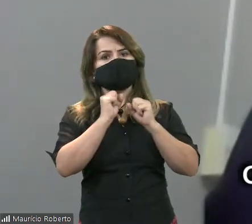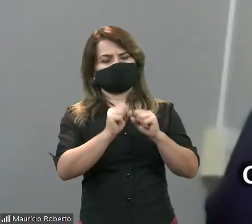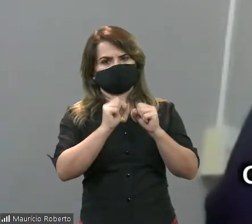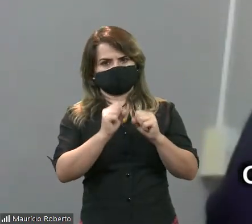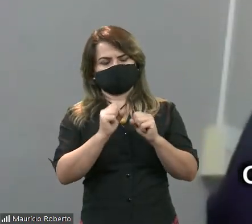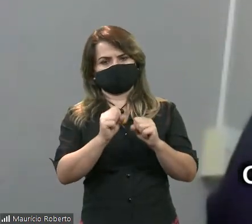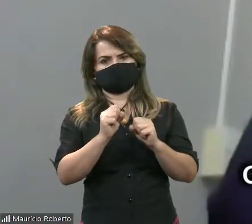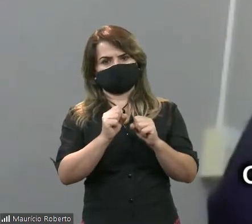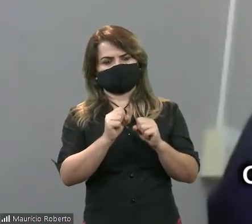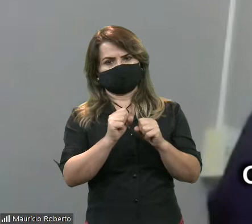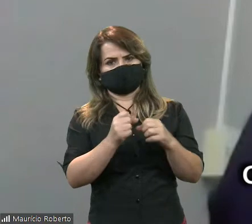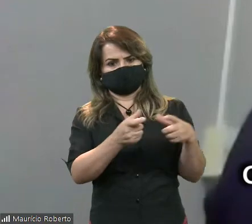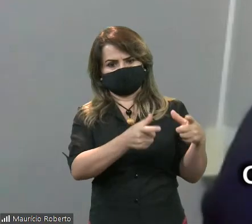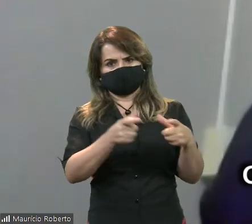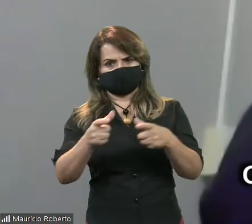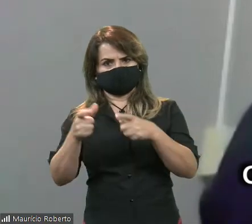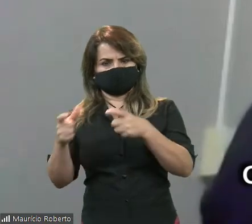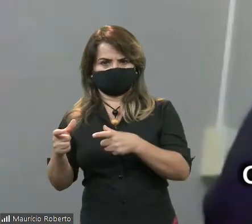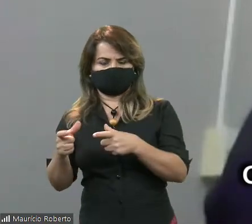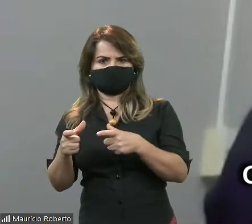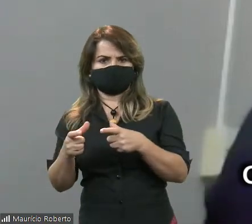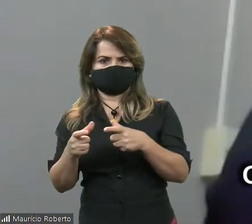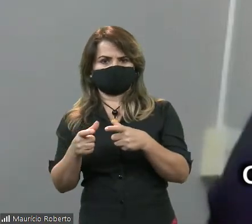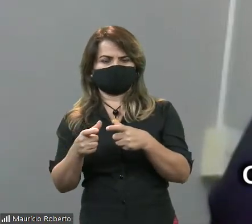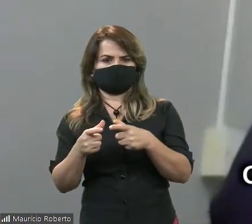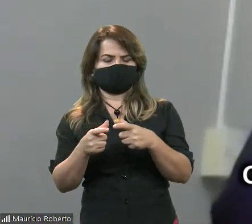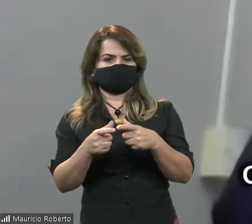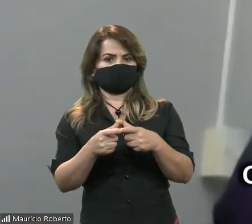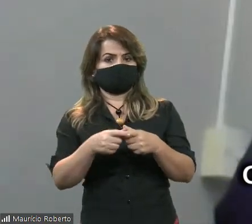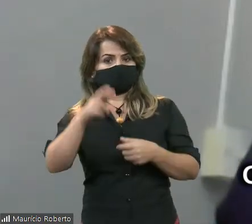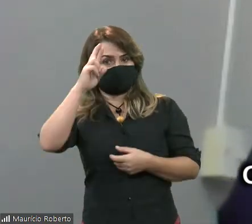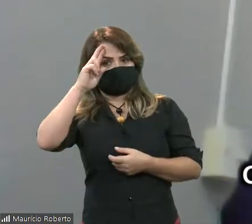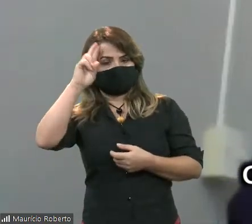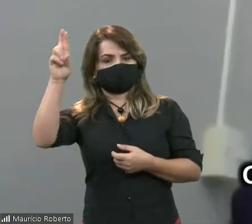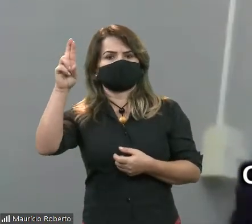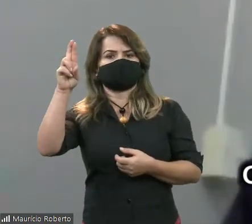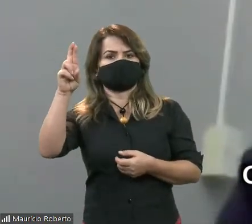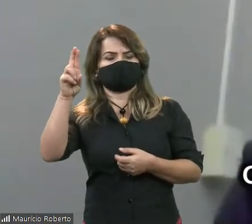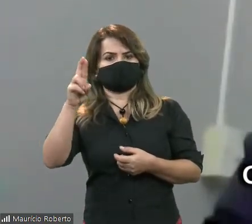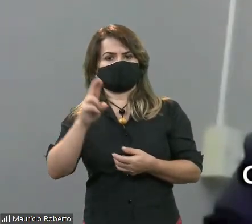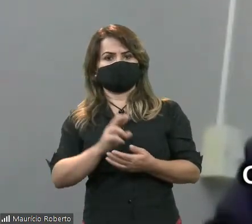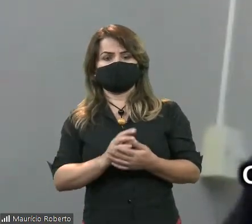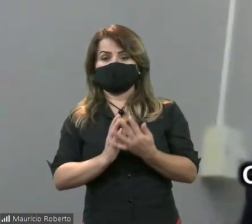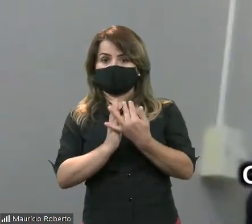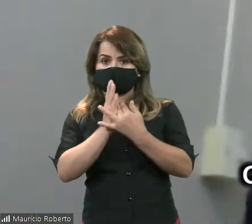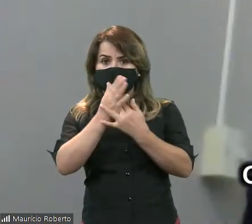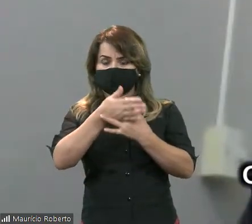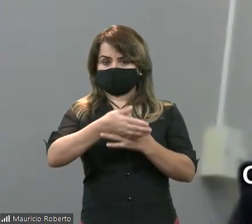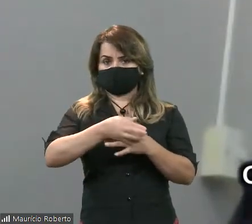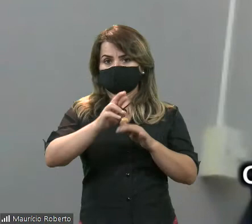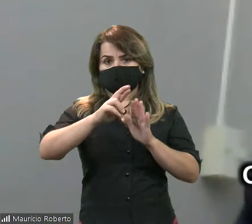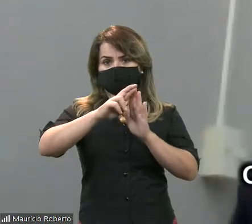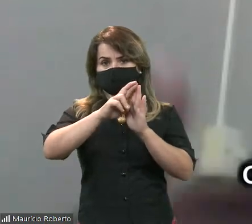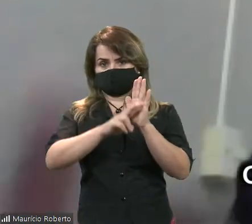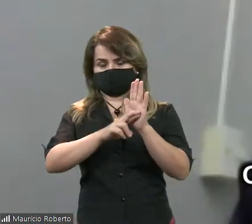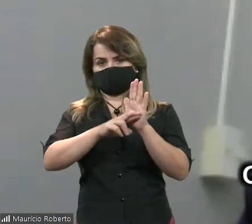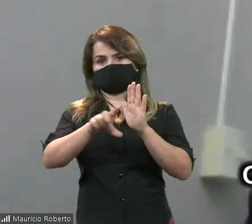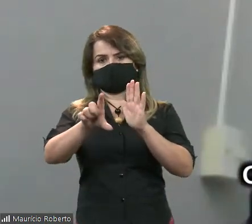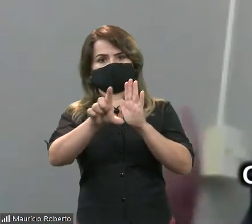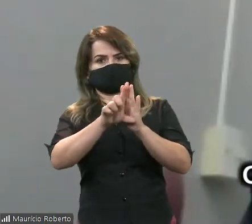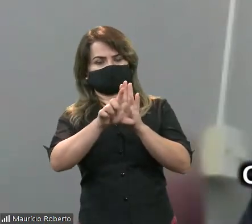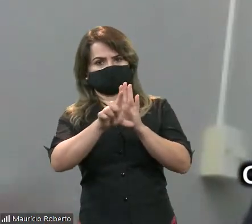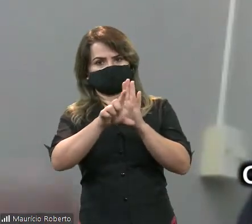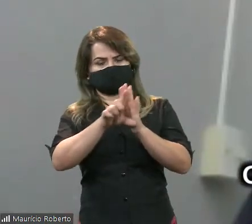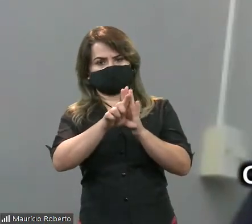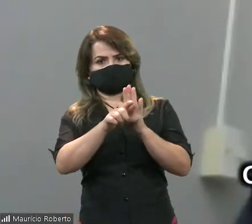essas divisões, todas essas chefias, através de normatização, de lei, decreto,